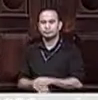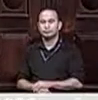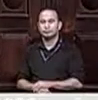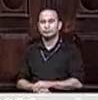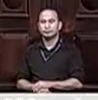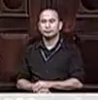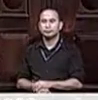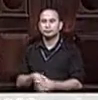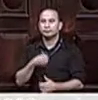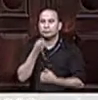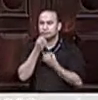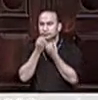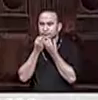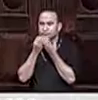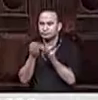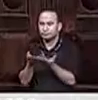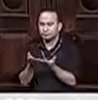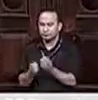essa votação.